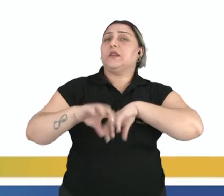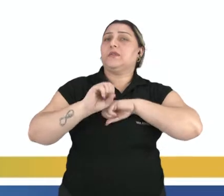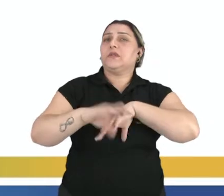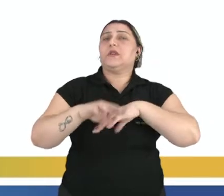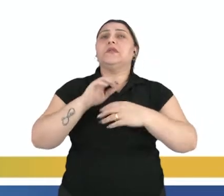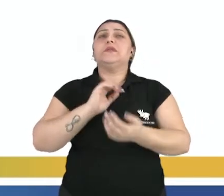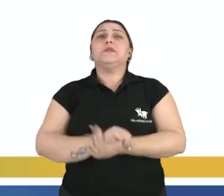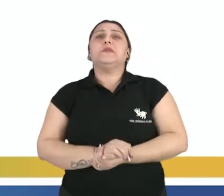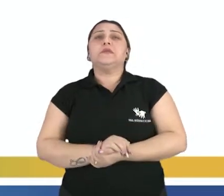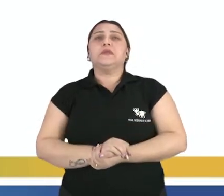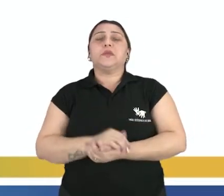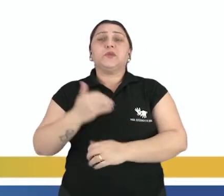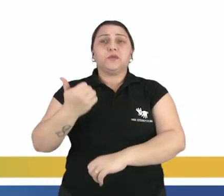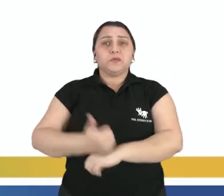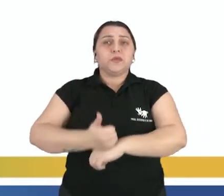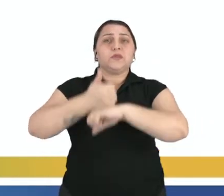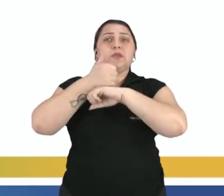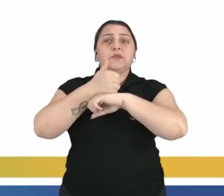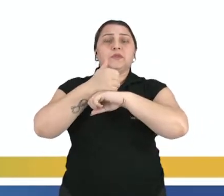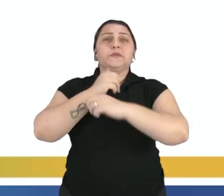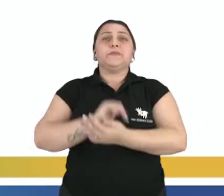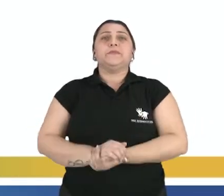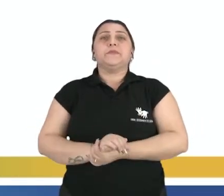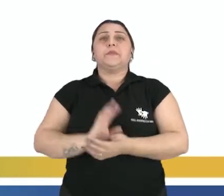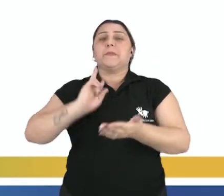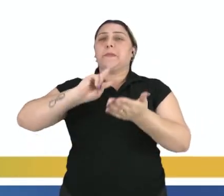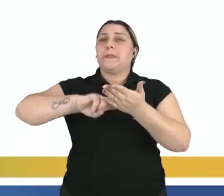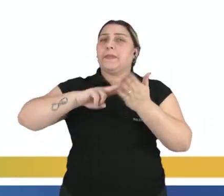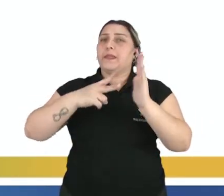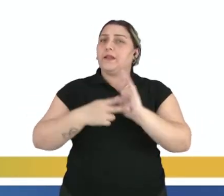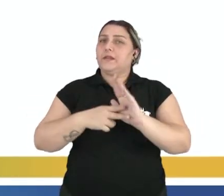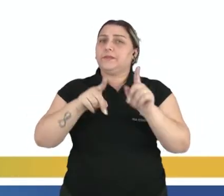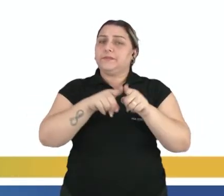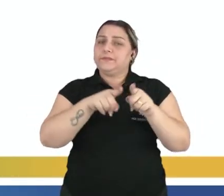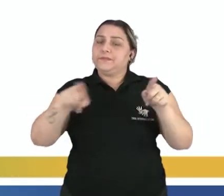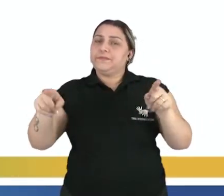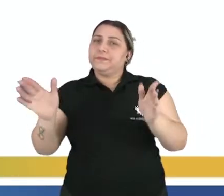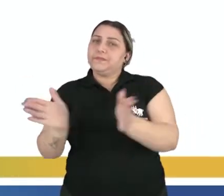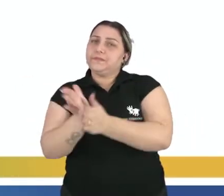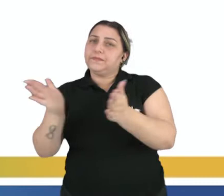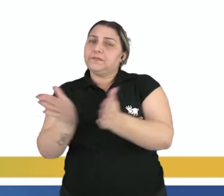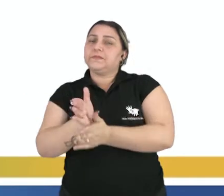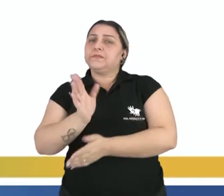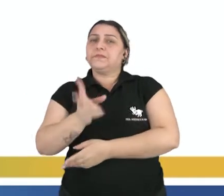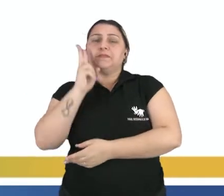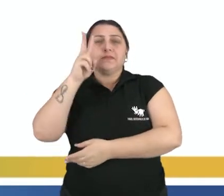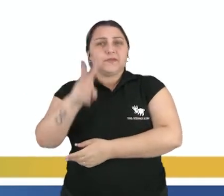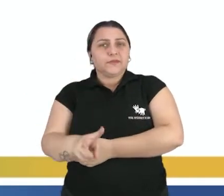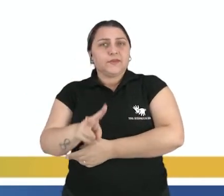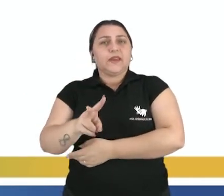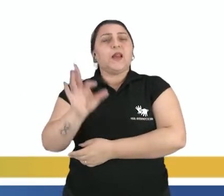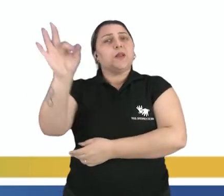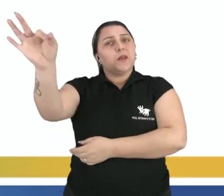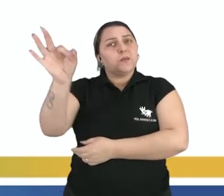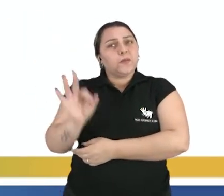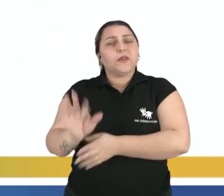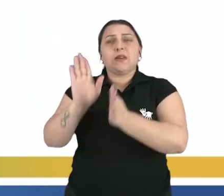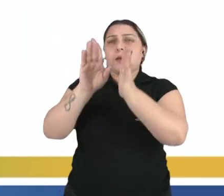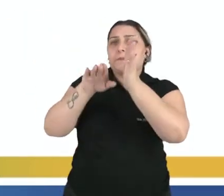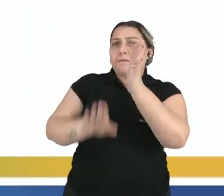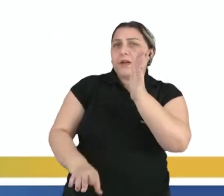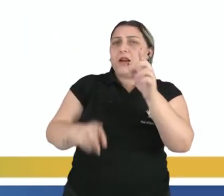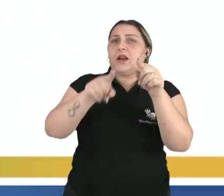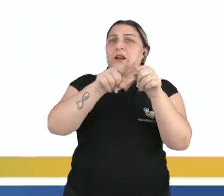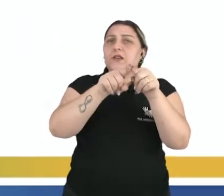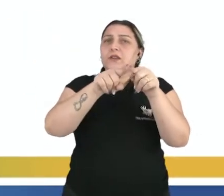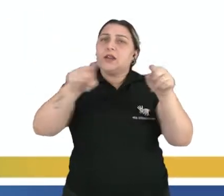educação, né, de qualidade. Isso significa a linha da pobreza. Você já deve ter ouvido falar assim, tantos por cento estão abaixo da linha